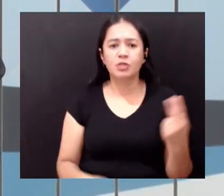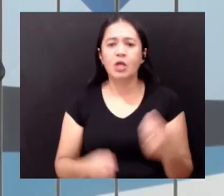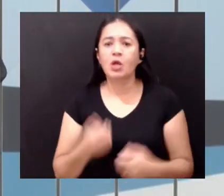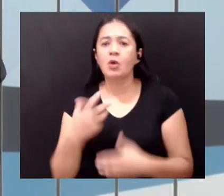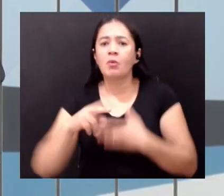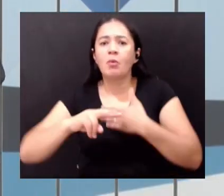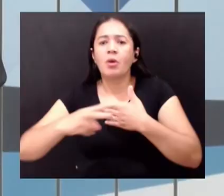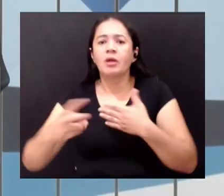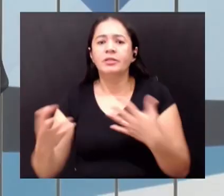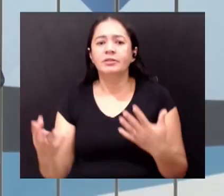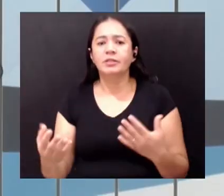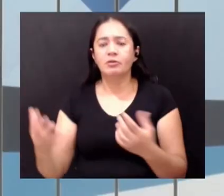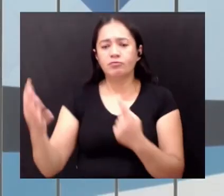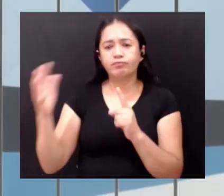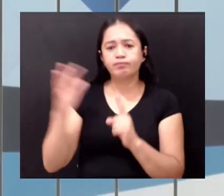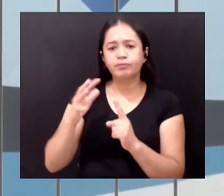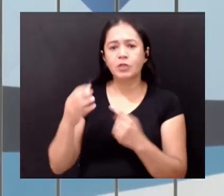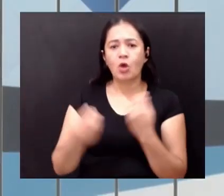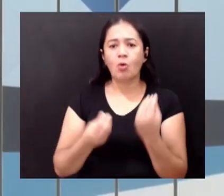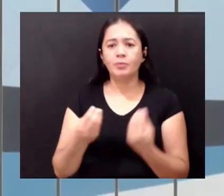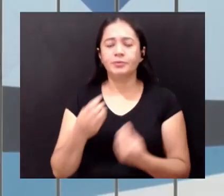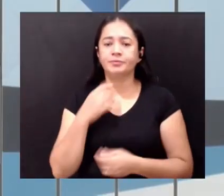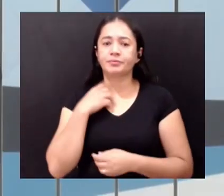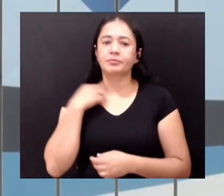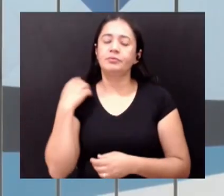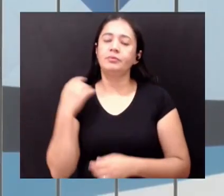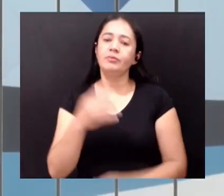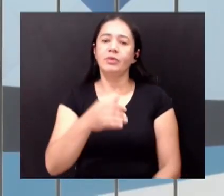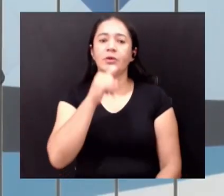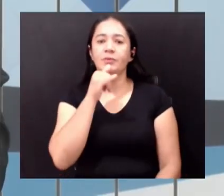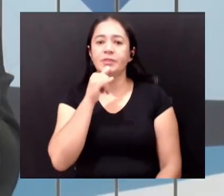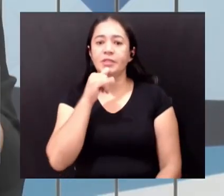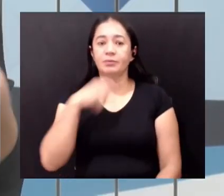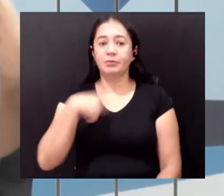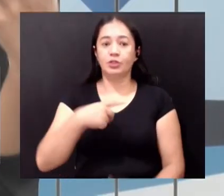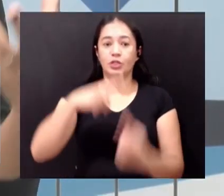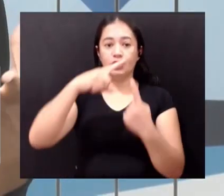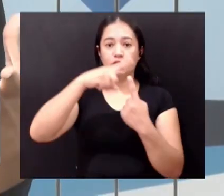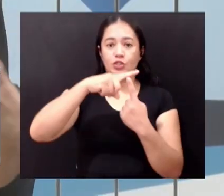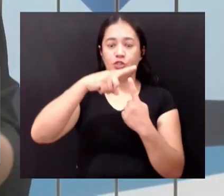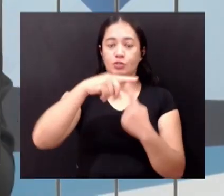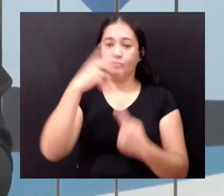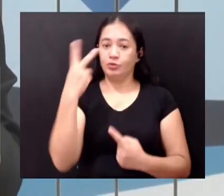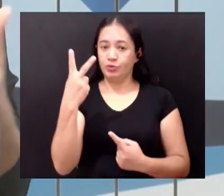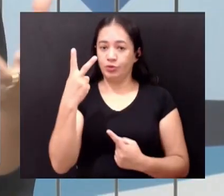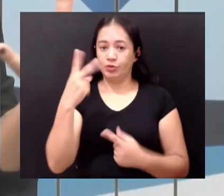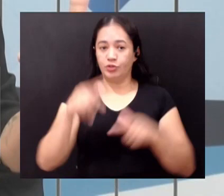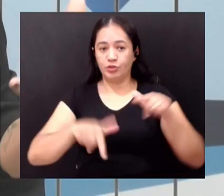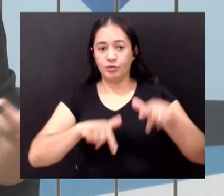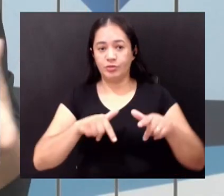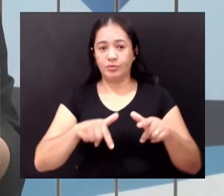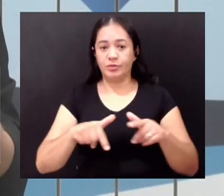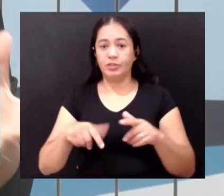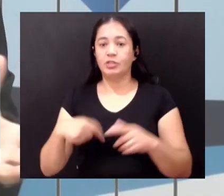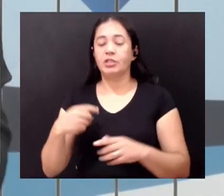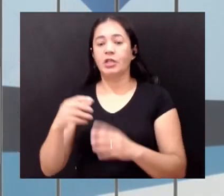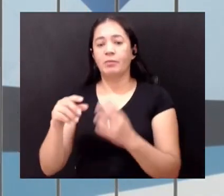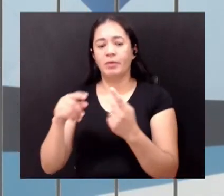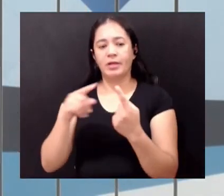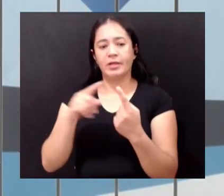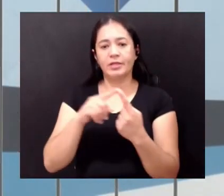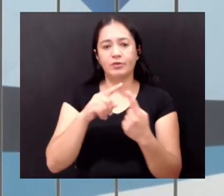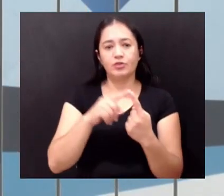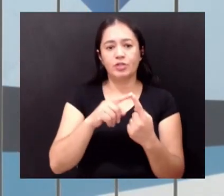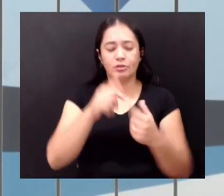influencia. Então, nós, por exemplo, a gente trabalha com 2 modelos, né, de atuação. A gente tem um modelo de consultoria, que é conseguir fazer essa análise de mercado e